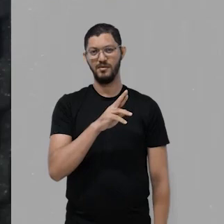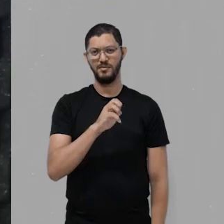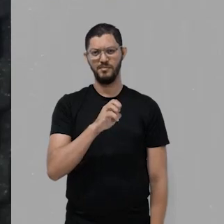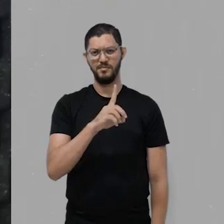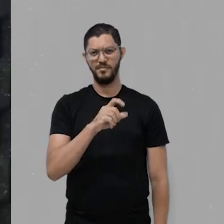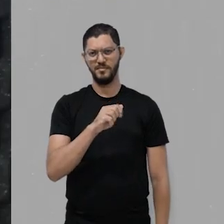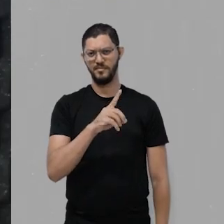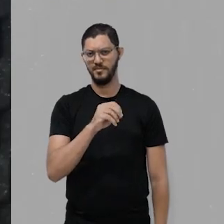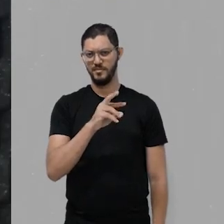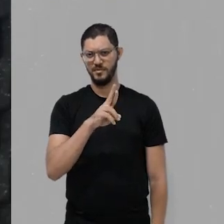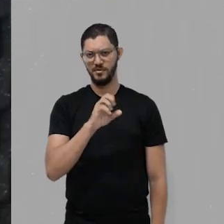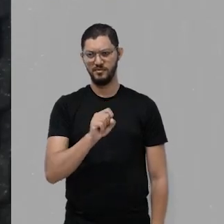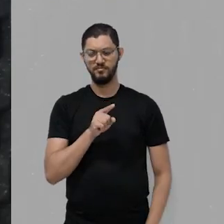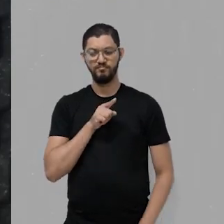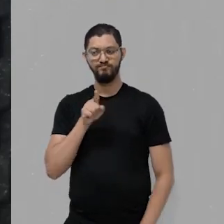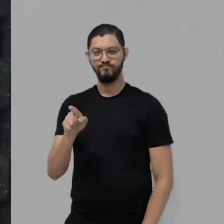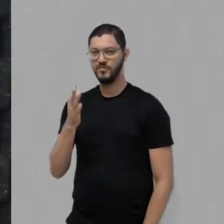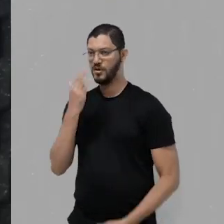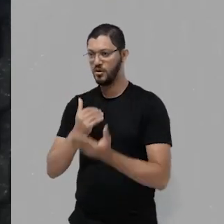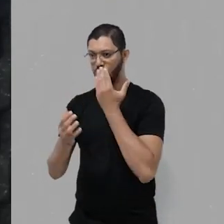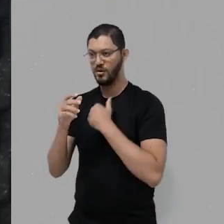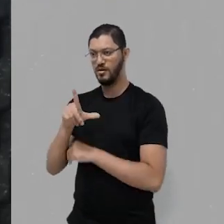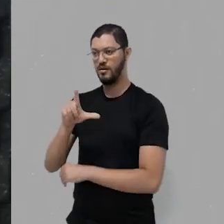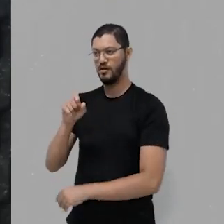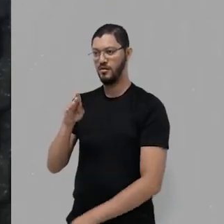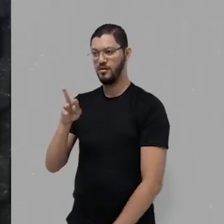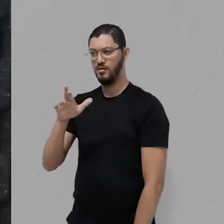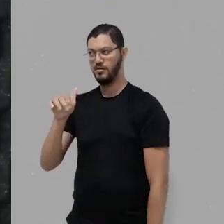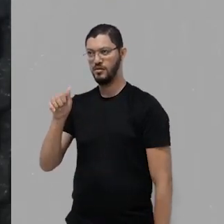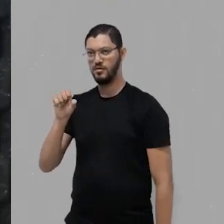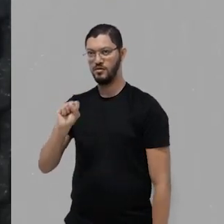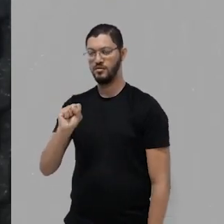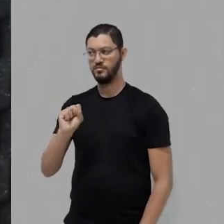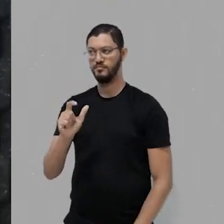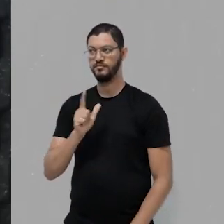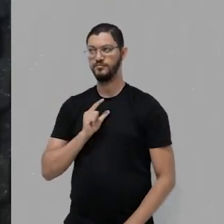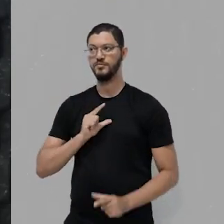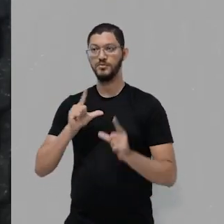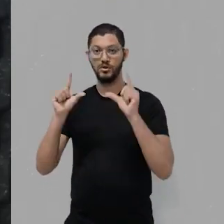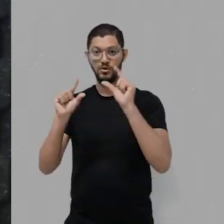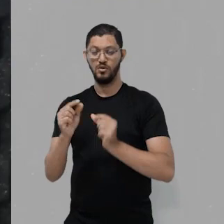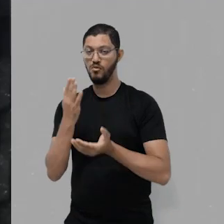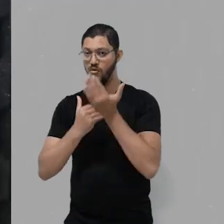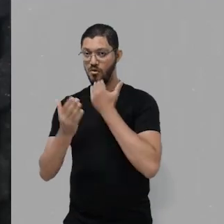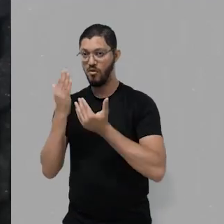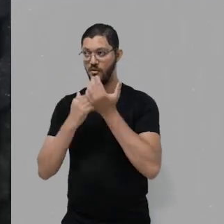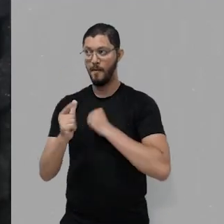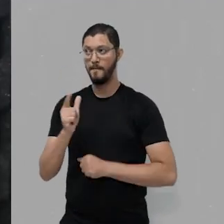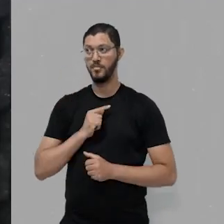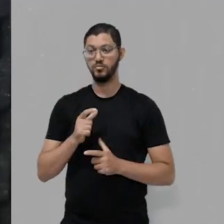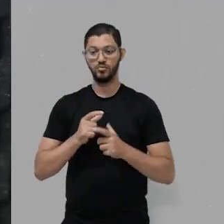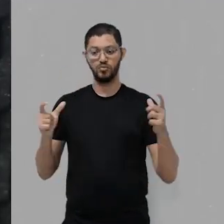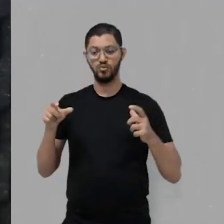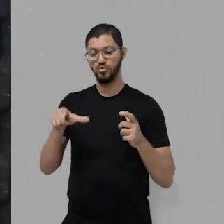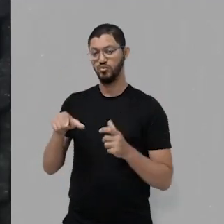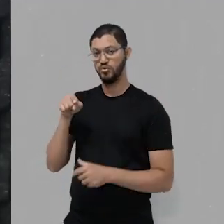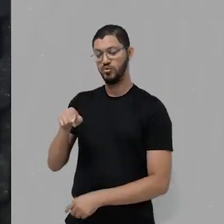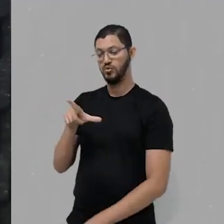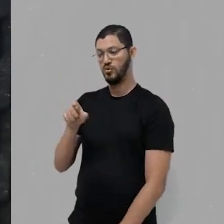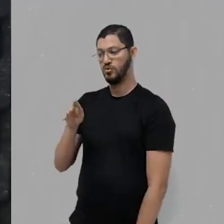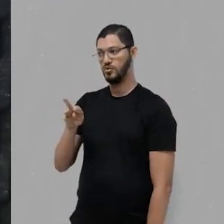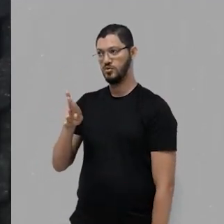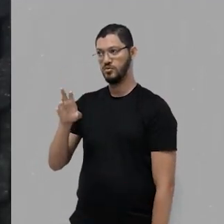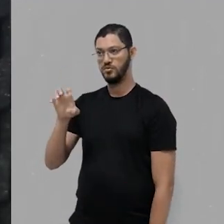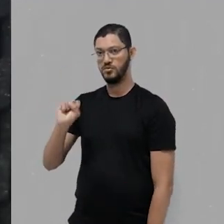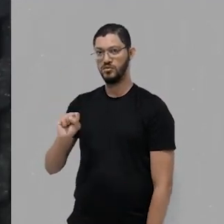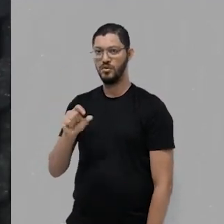essas lebres, o grande número populacional de lebres, né, vai ter pouco alimento disponível, porque tem muita lebre, então tem pouca comida